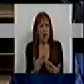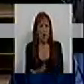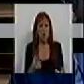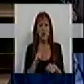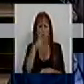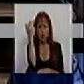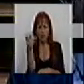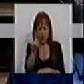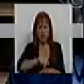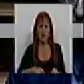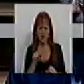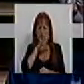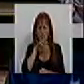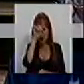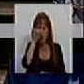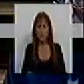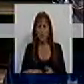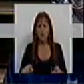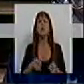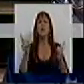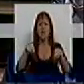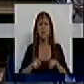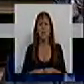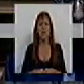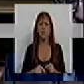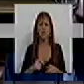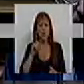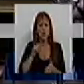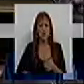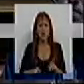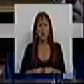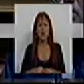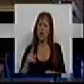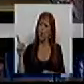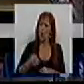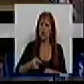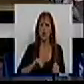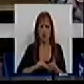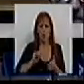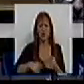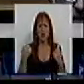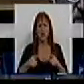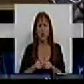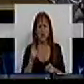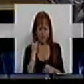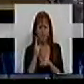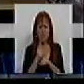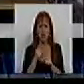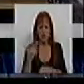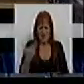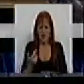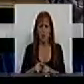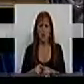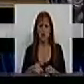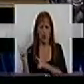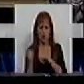os reformados e as suas famílias, e até os que rescindiram com a condição contratual de manterem o